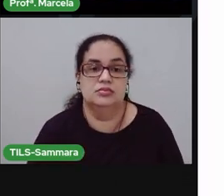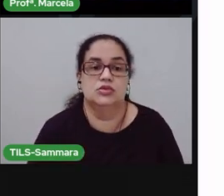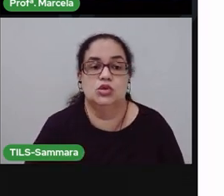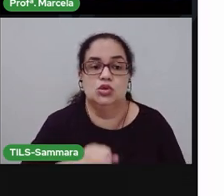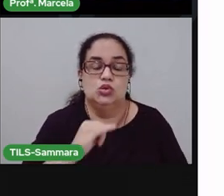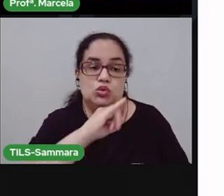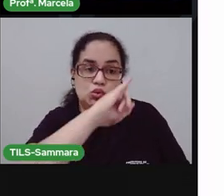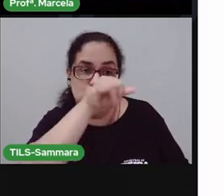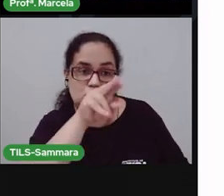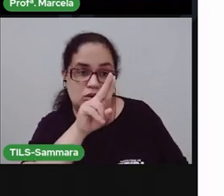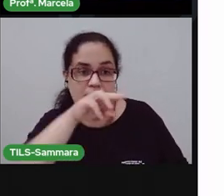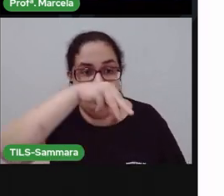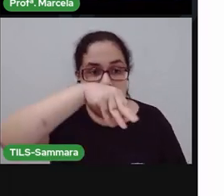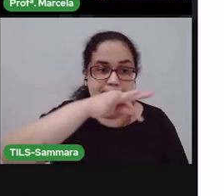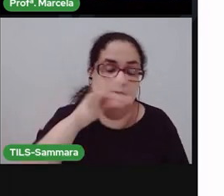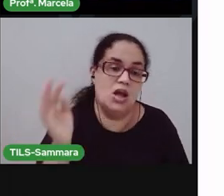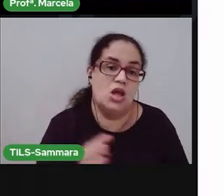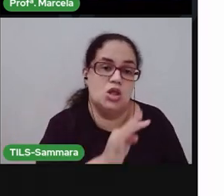Ju-mento.